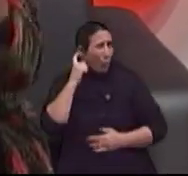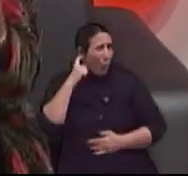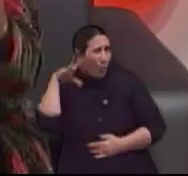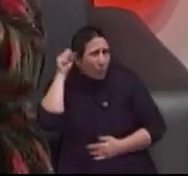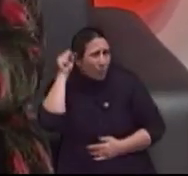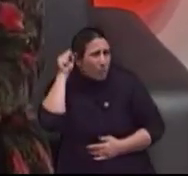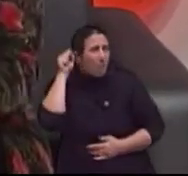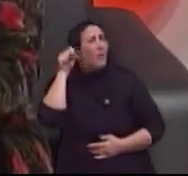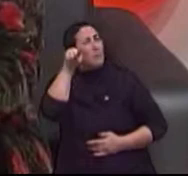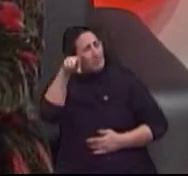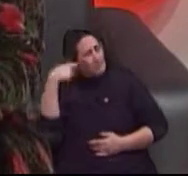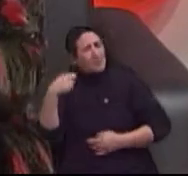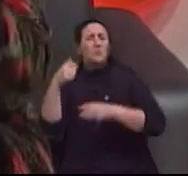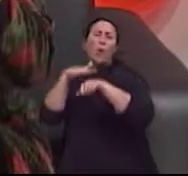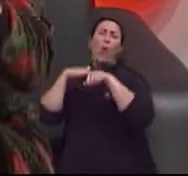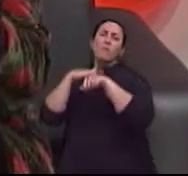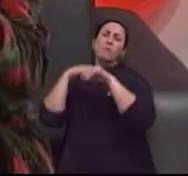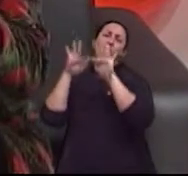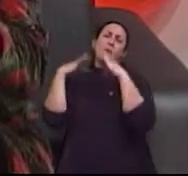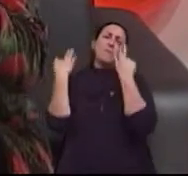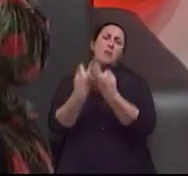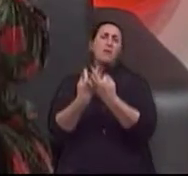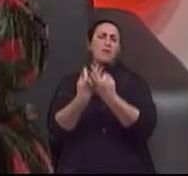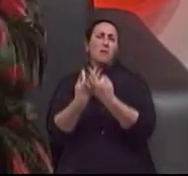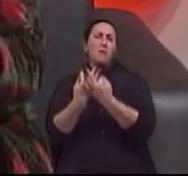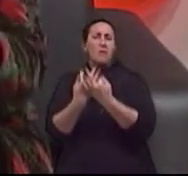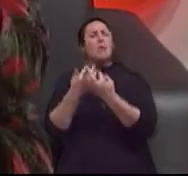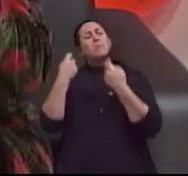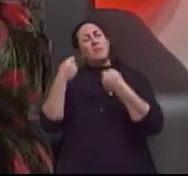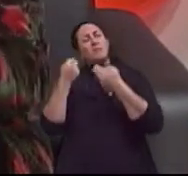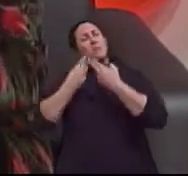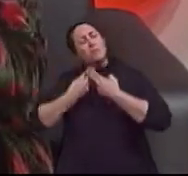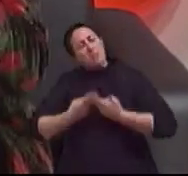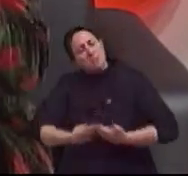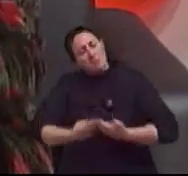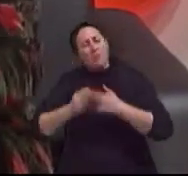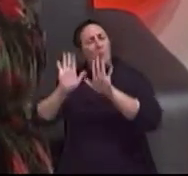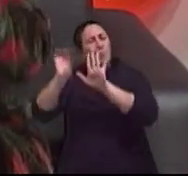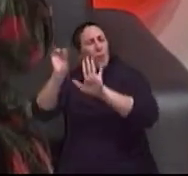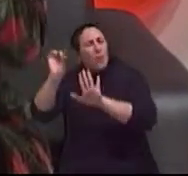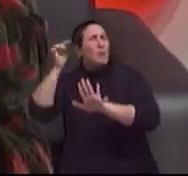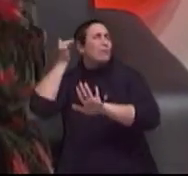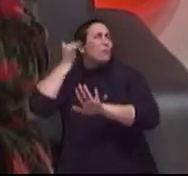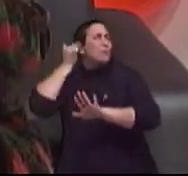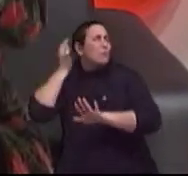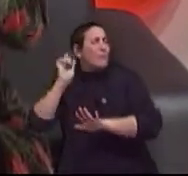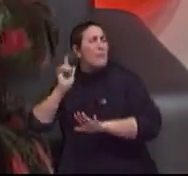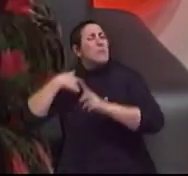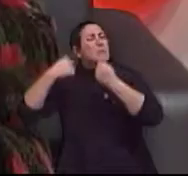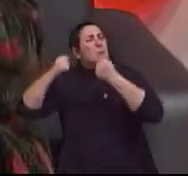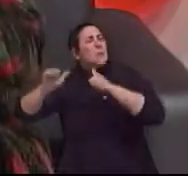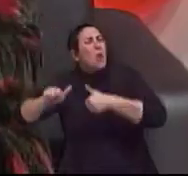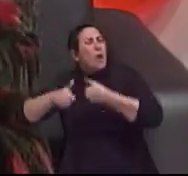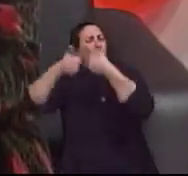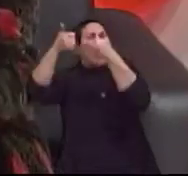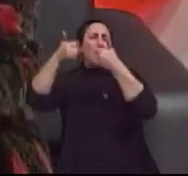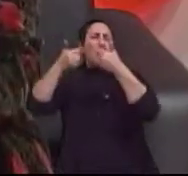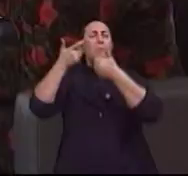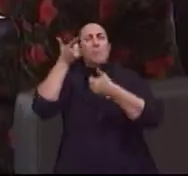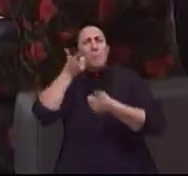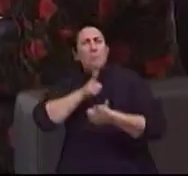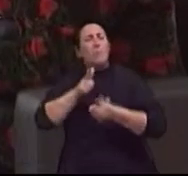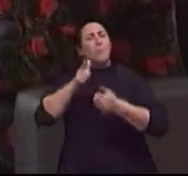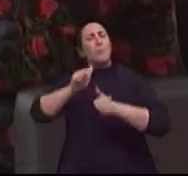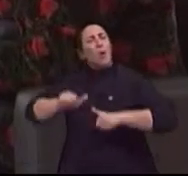ouvindo, conversem com os familiares. Olha aqui, só um pouquinho, paciência, eu não estou ouvindo. Vamos ver, para eu melhorar e melhorar a nossa